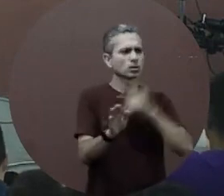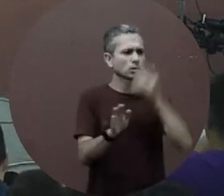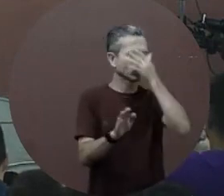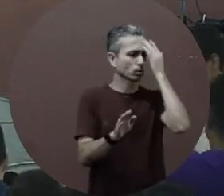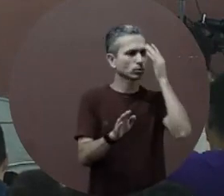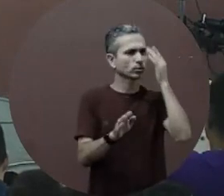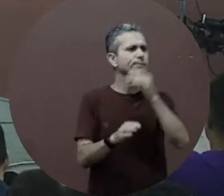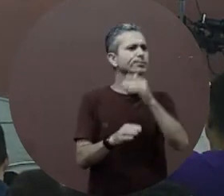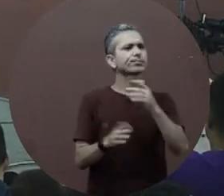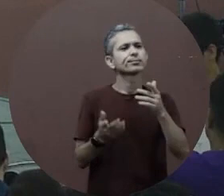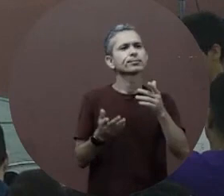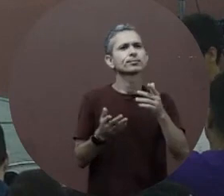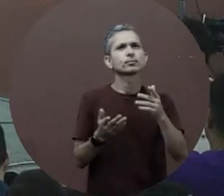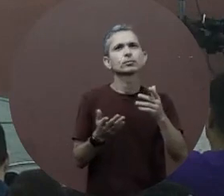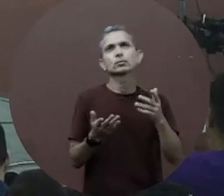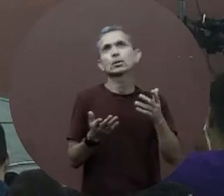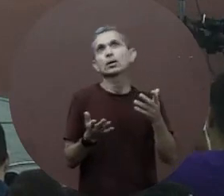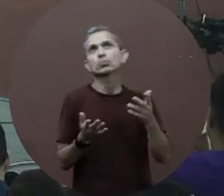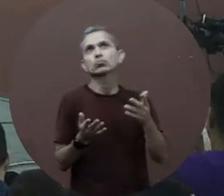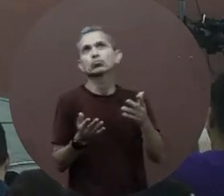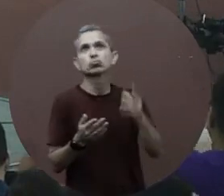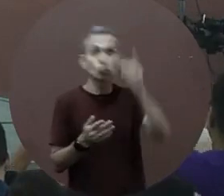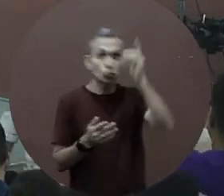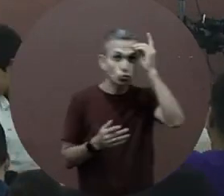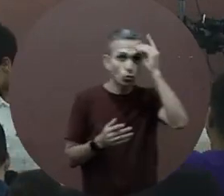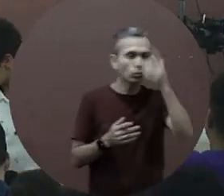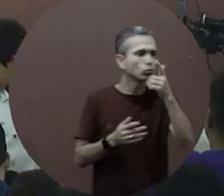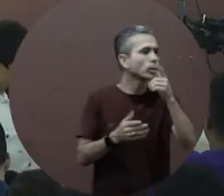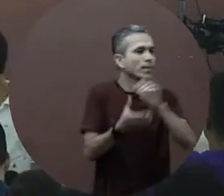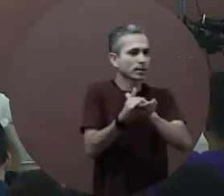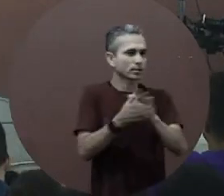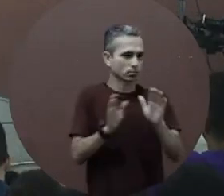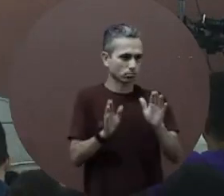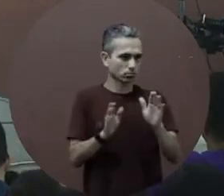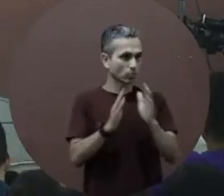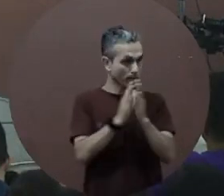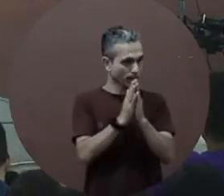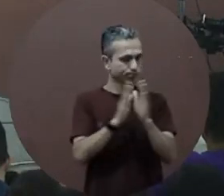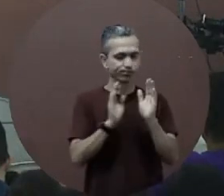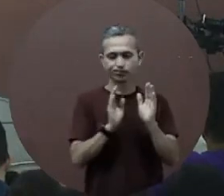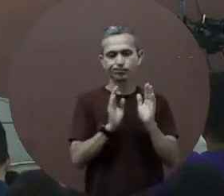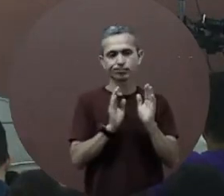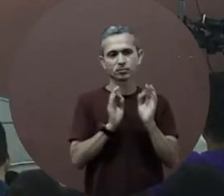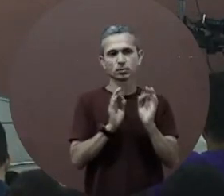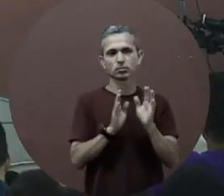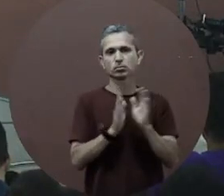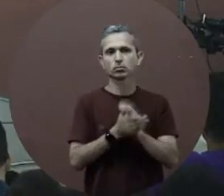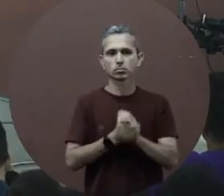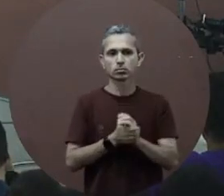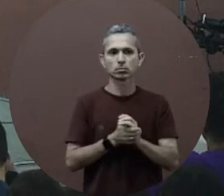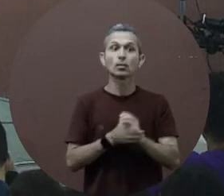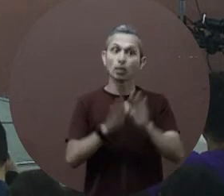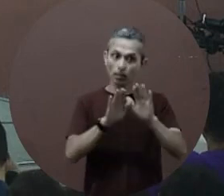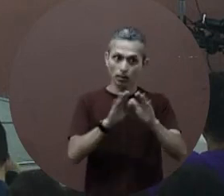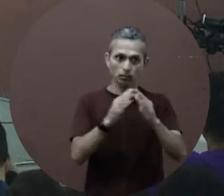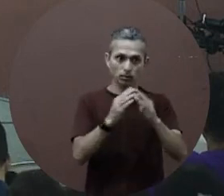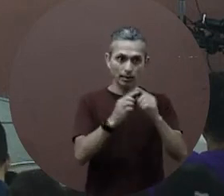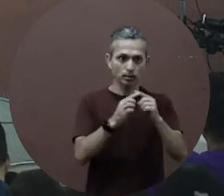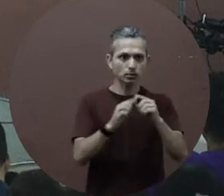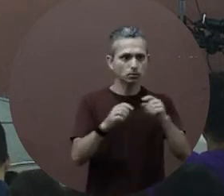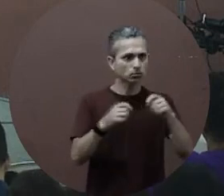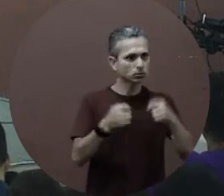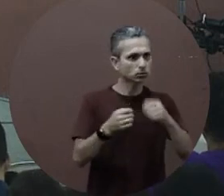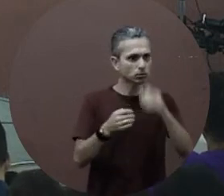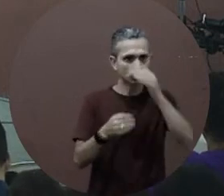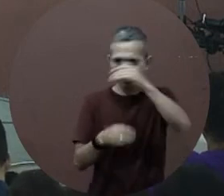do dom e da vocação que Deus chamou. Mas a igreja tem que honrar os que se dispõem a